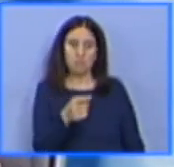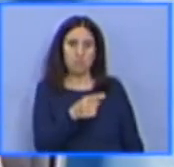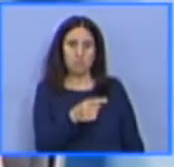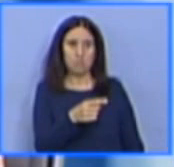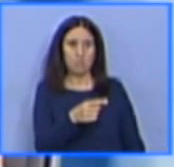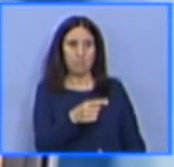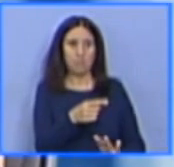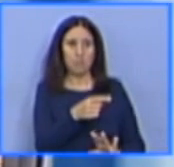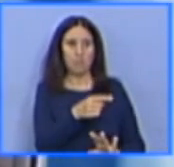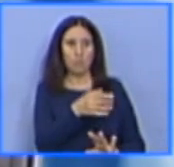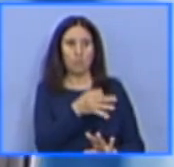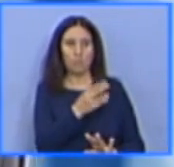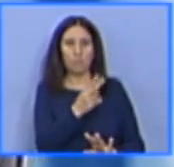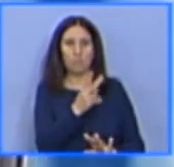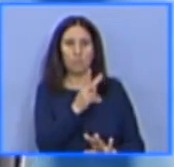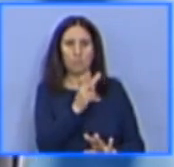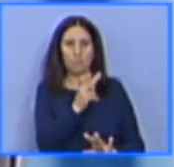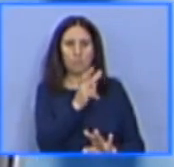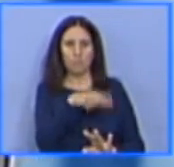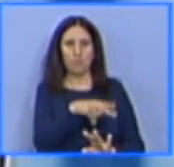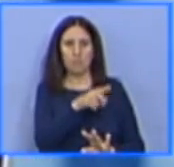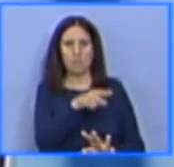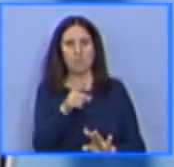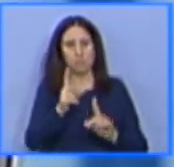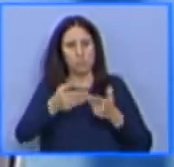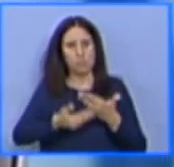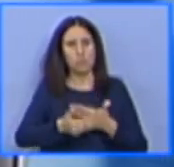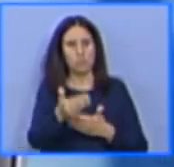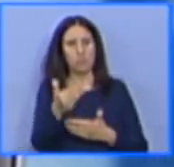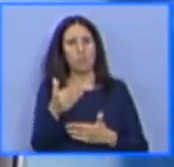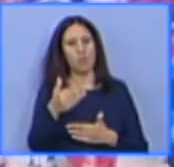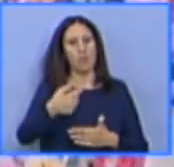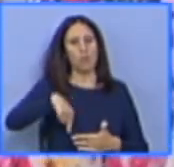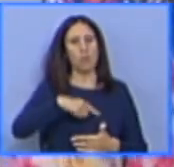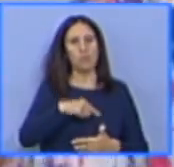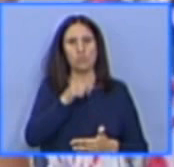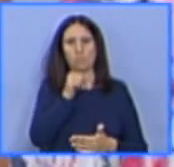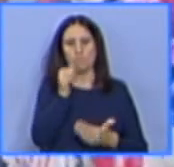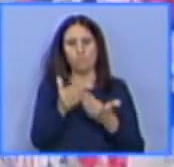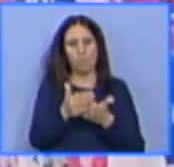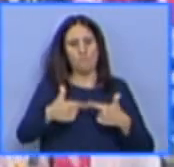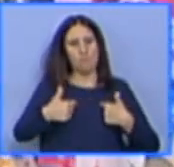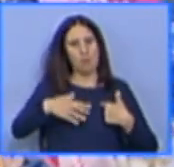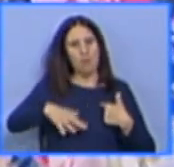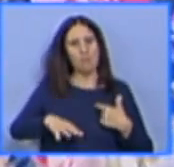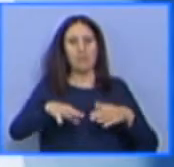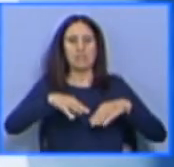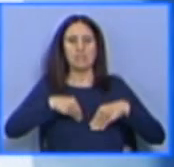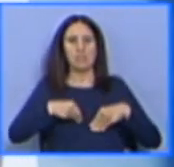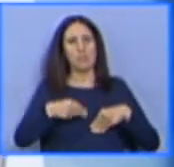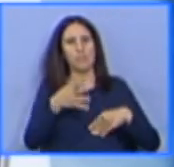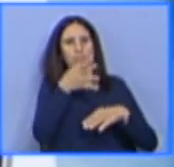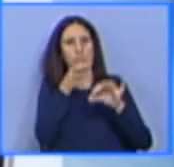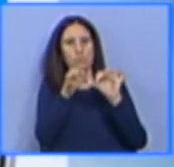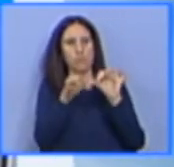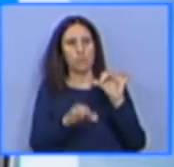que introduziu, eles querem que nós aceitemos a eutanásia. E, portanto, eles têm um discurso